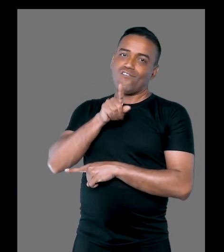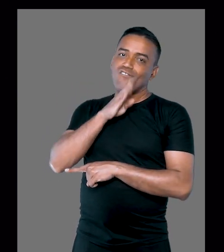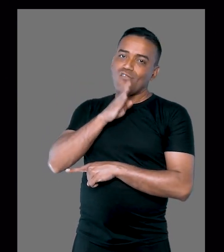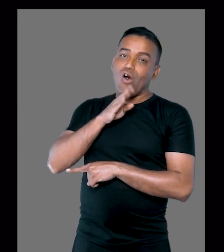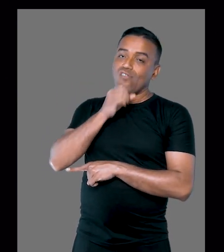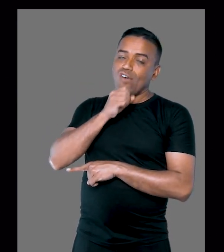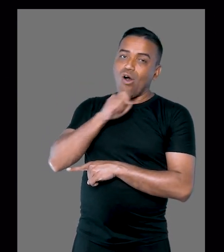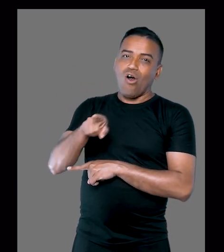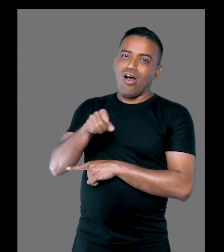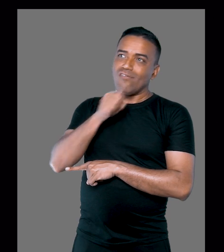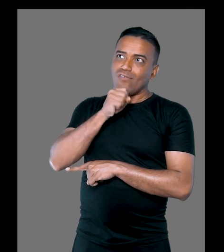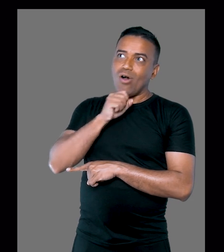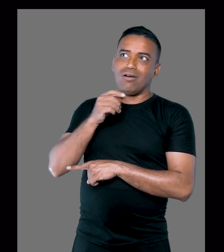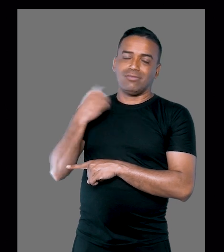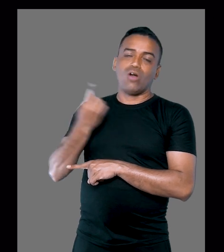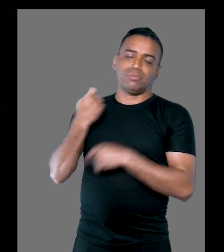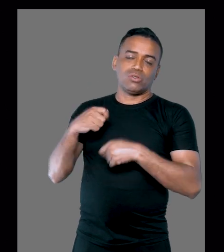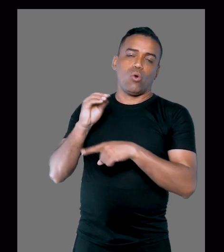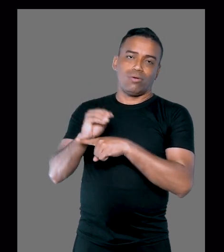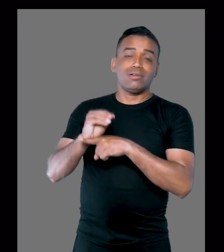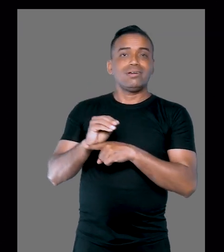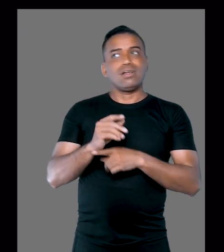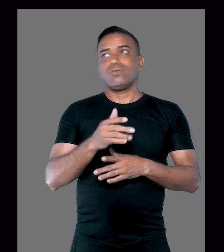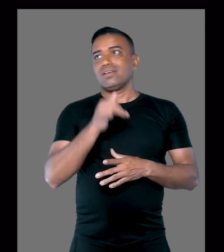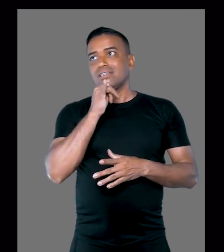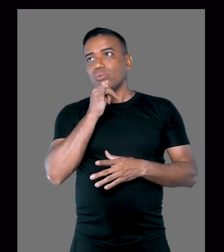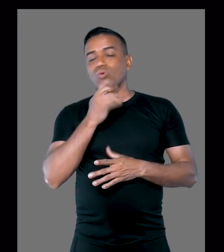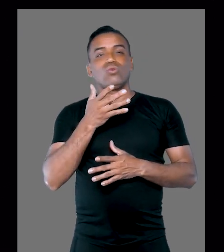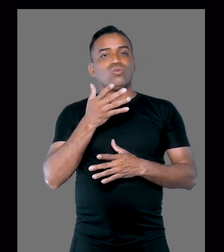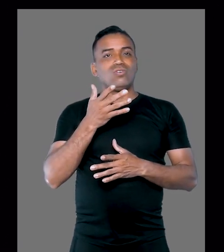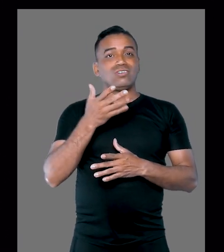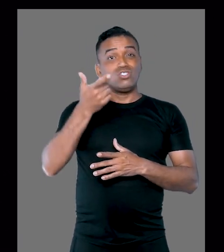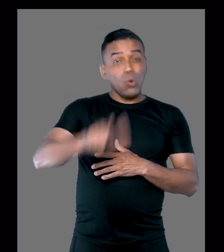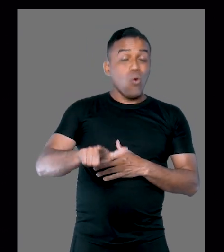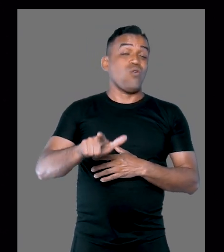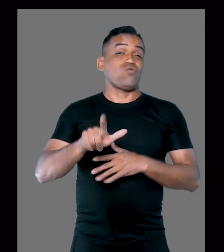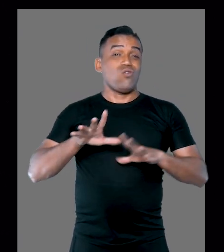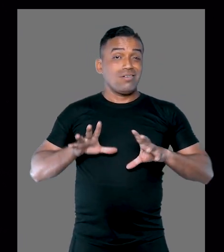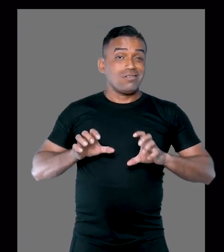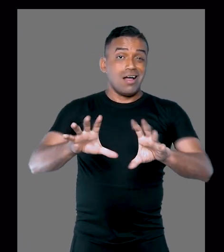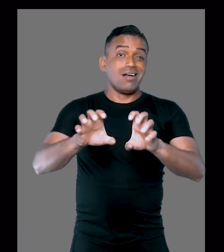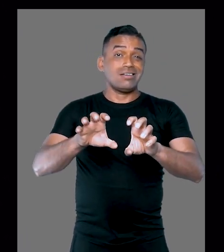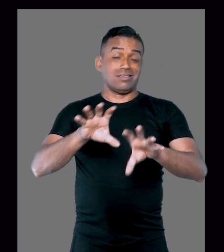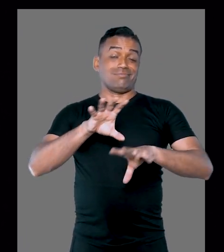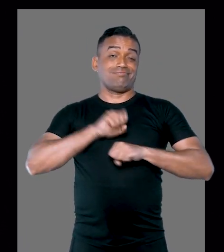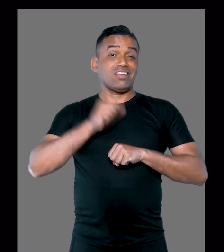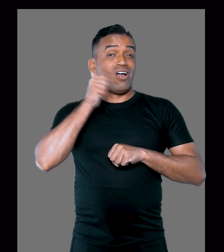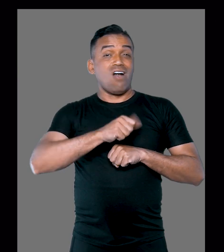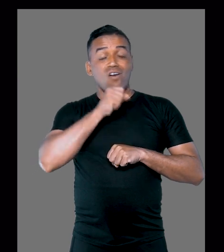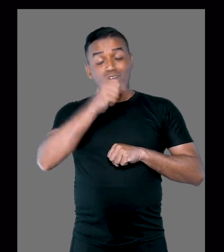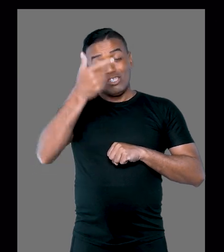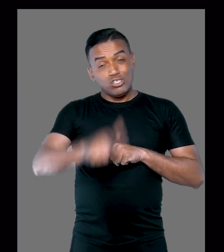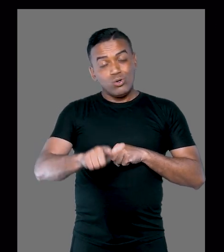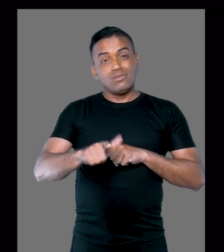sobre o fato da minha avó ter reencontrado com o câncer e uma experiência que eu tive